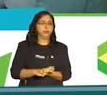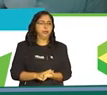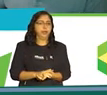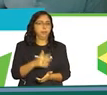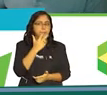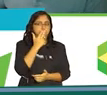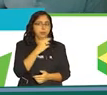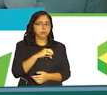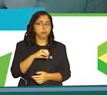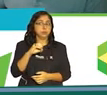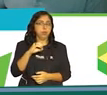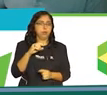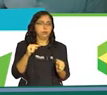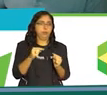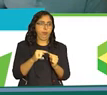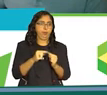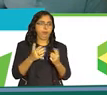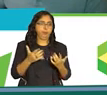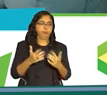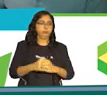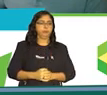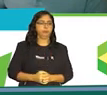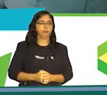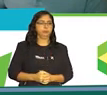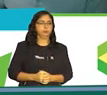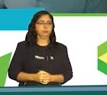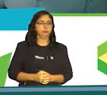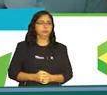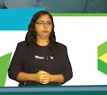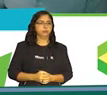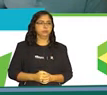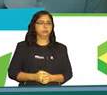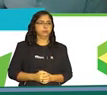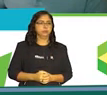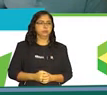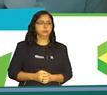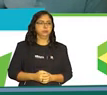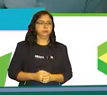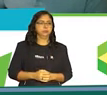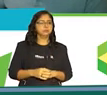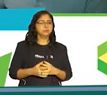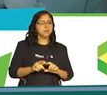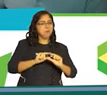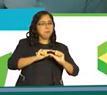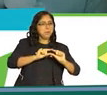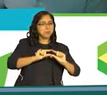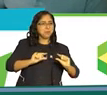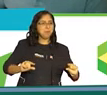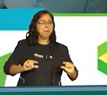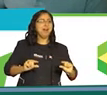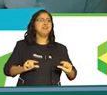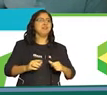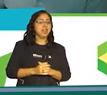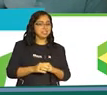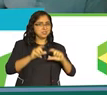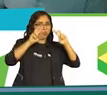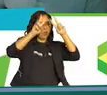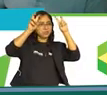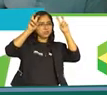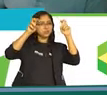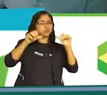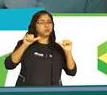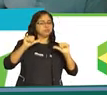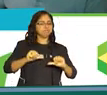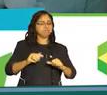zero. Obrigado. Amigos, amigos, me permitam uma frase neste ponto, pela gravidade do assunto. Por favor,